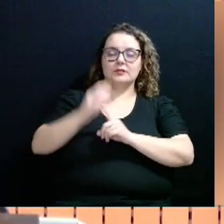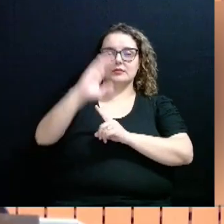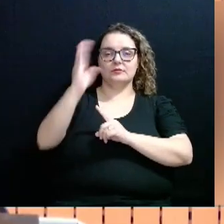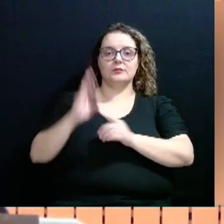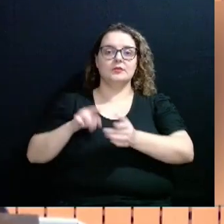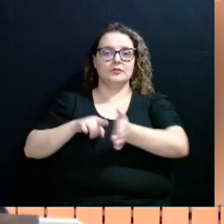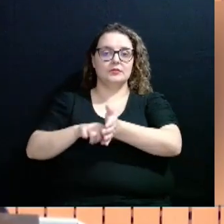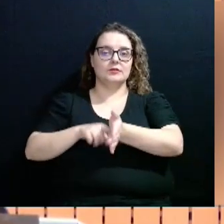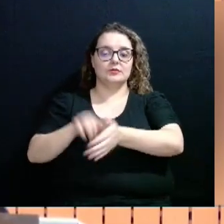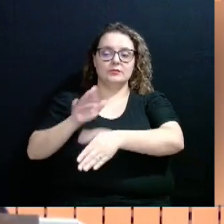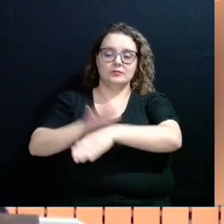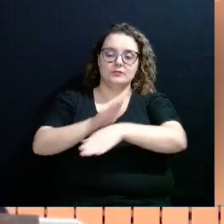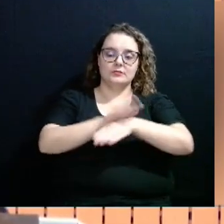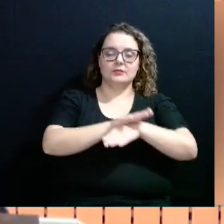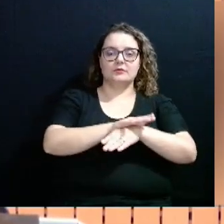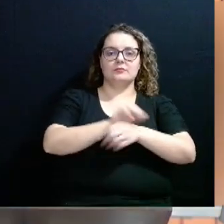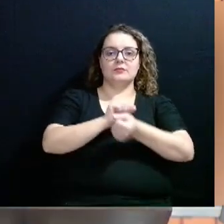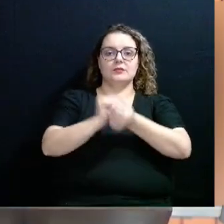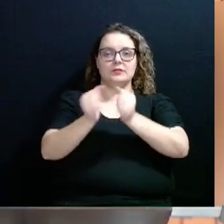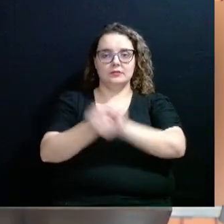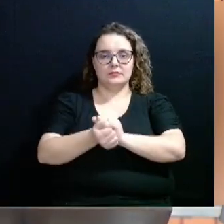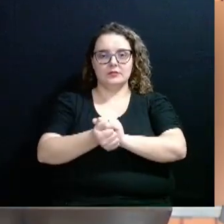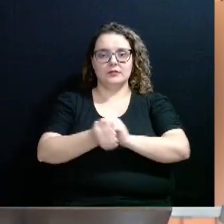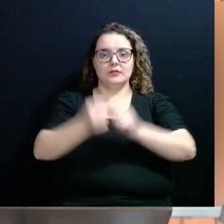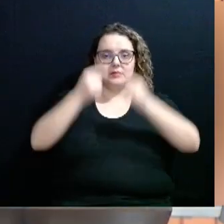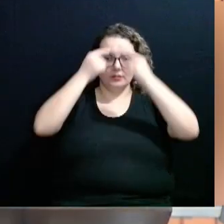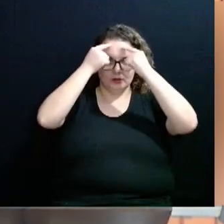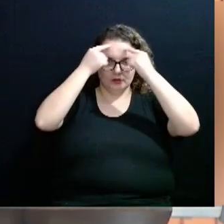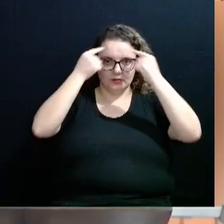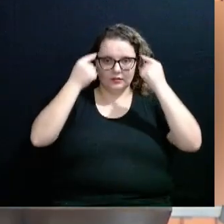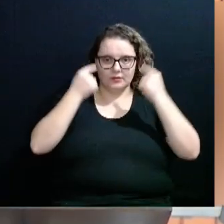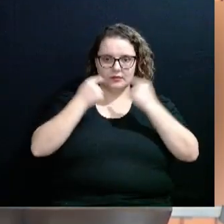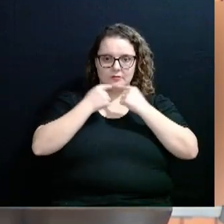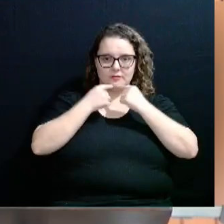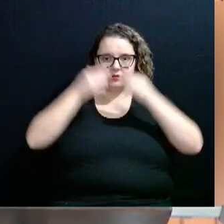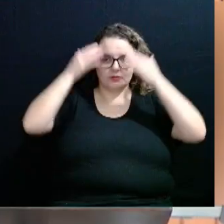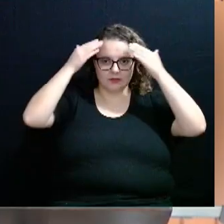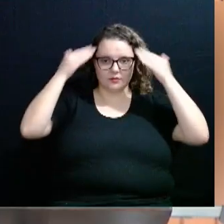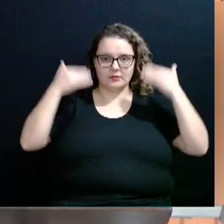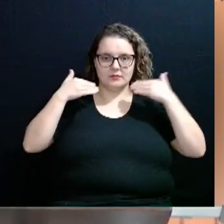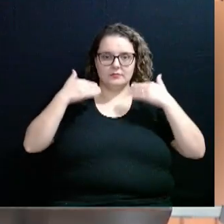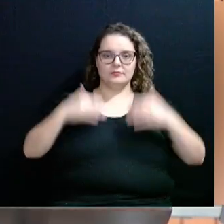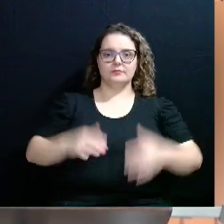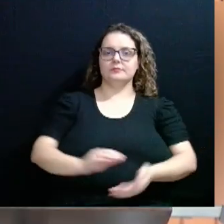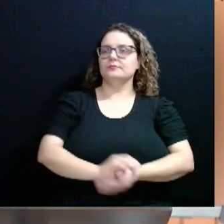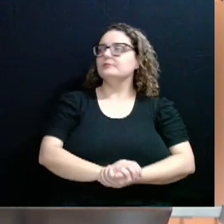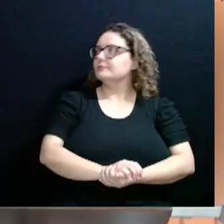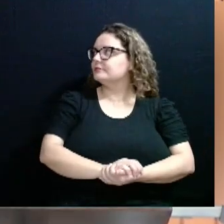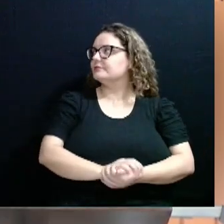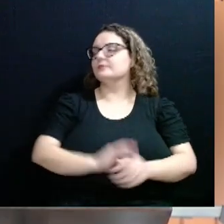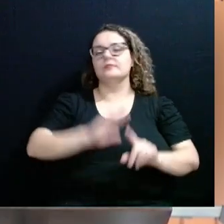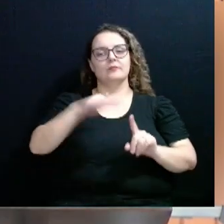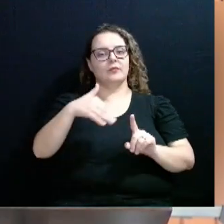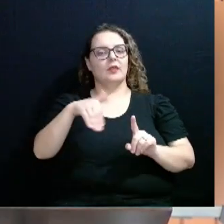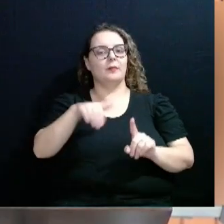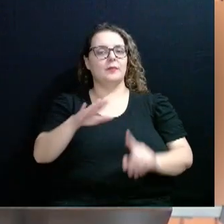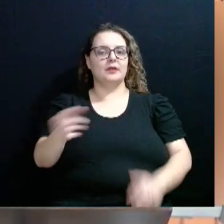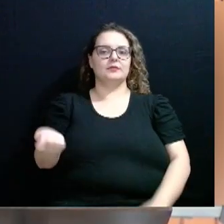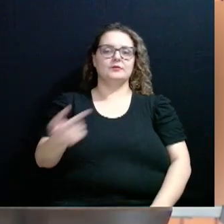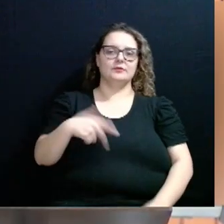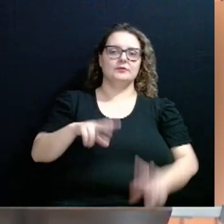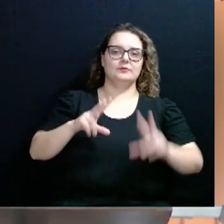para a Reabilitação Crâniofacial. Essa honraria é mais que merecida pela brilhante